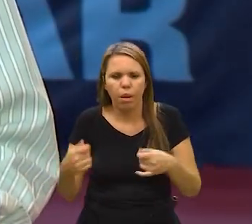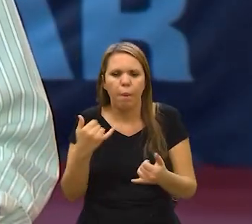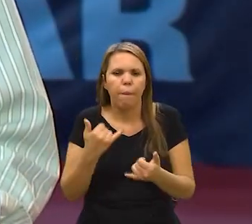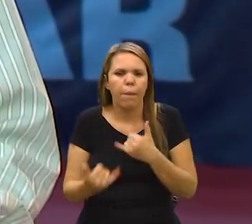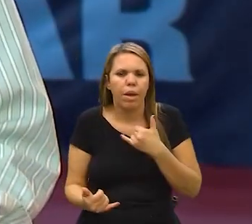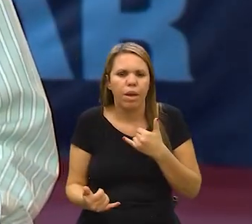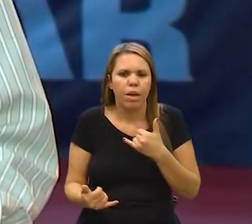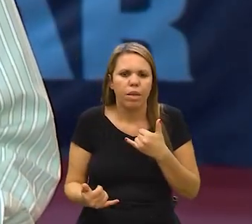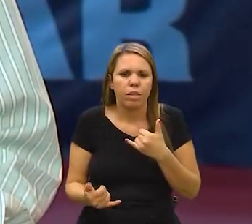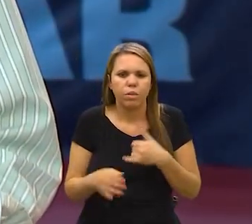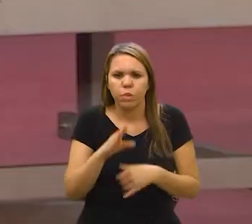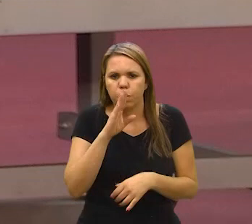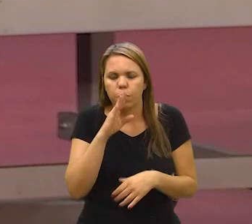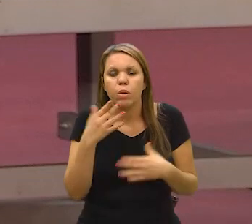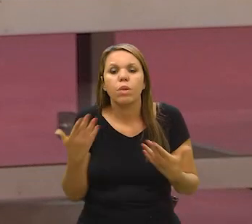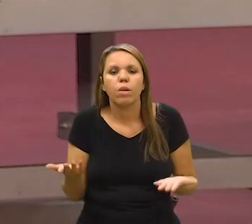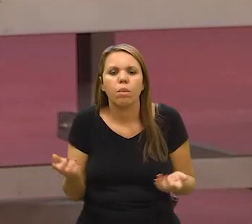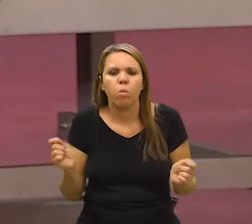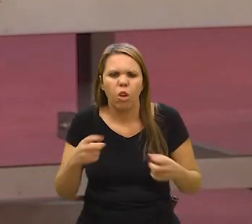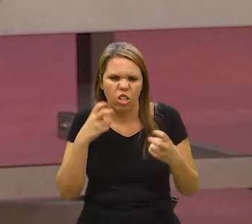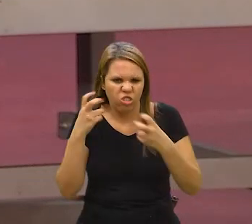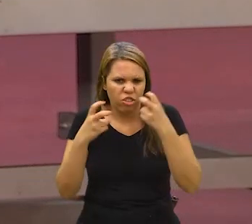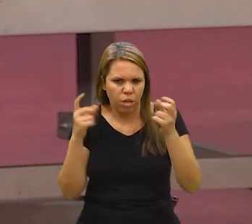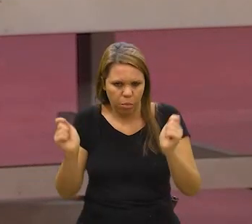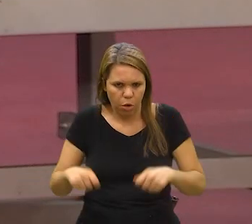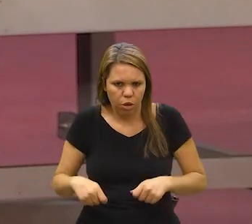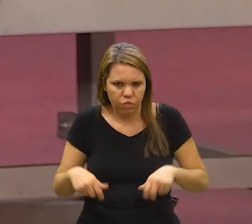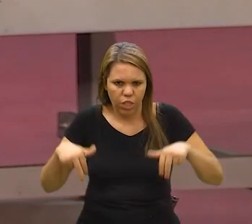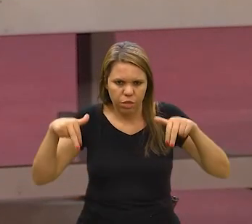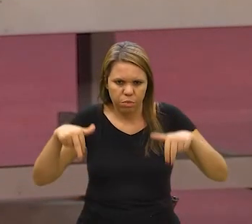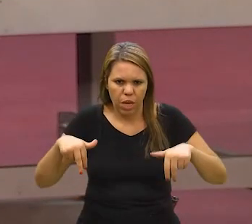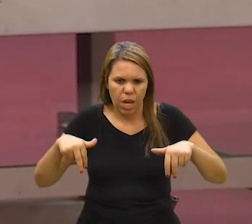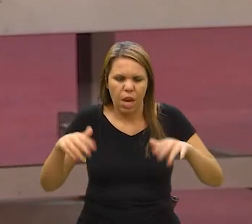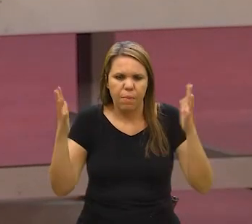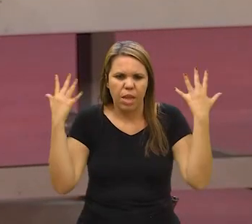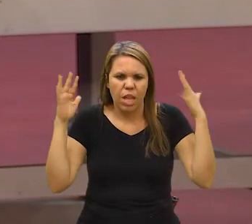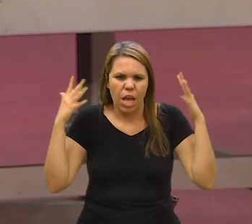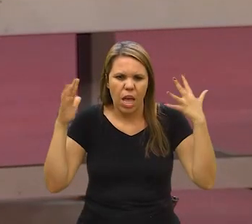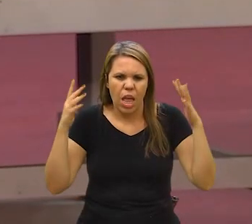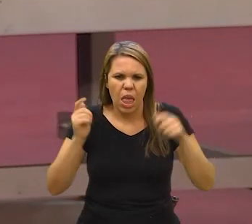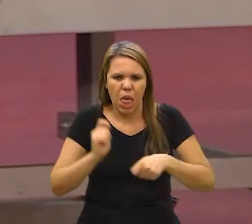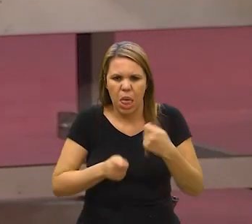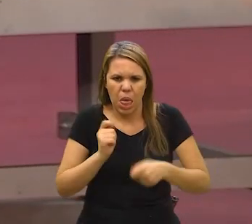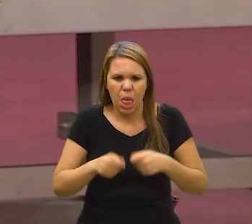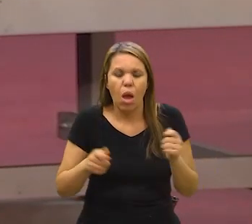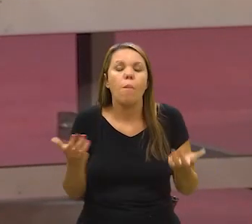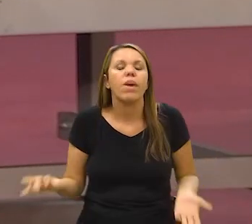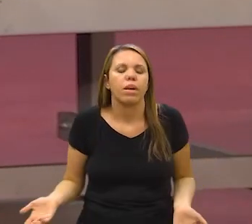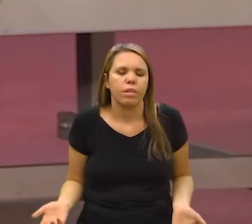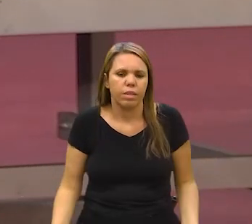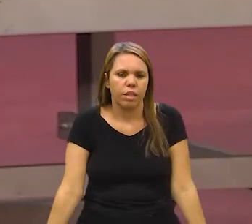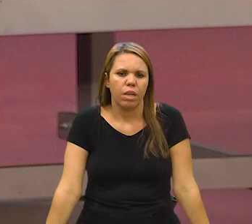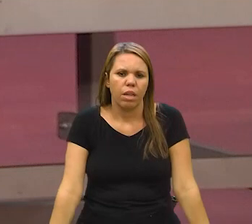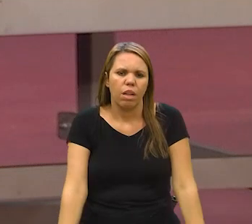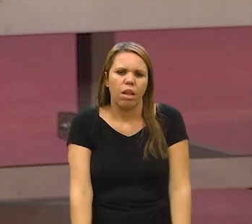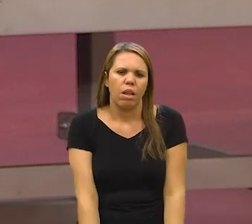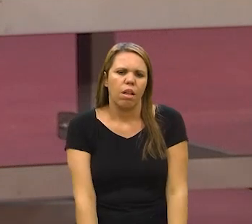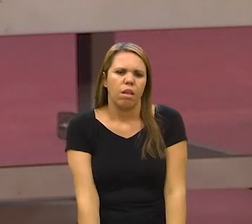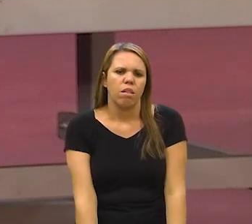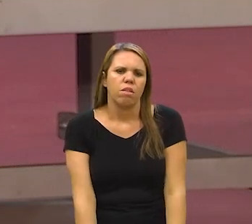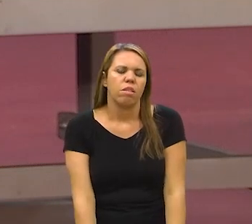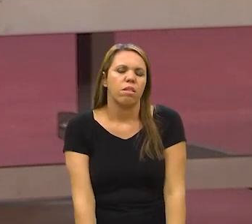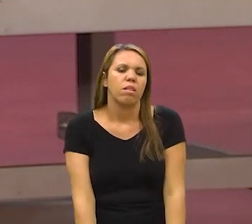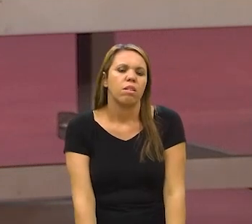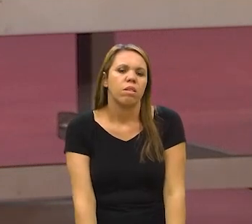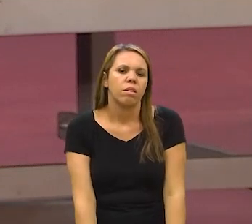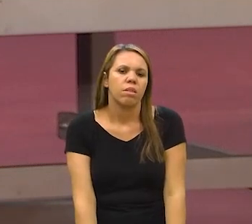mesa, é parecido com o tênis, tem que ficar em silêncio, ou pode ficar gritando, pode ficar em pé, batendo palma, batuque, bandeira, como é que é o esporte?